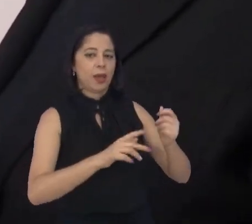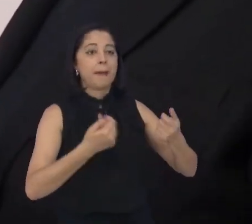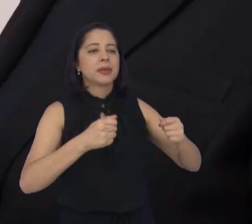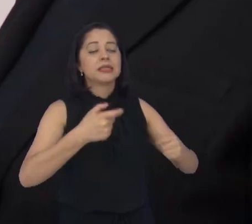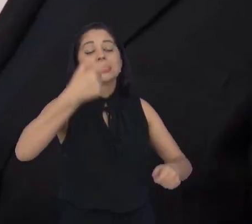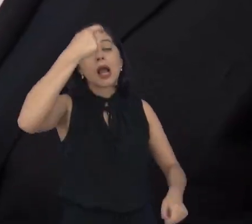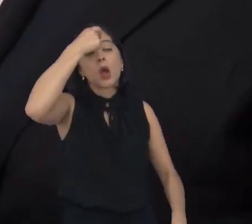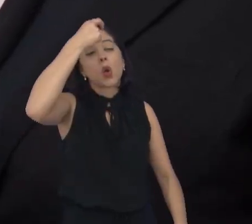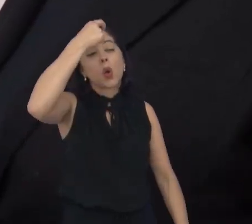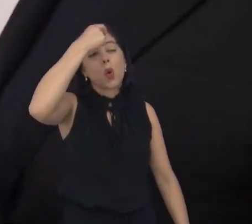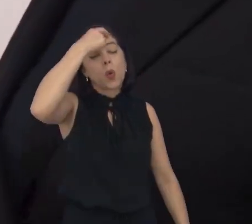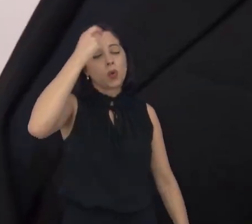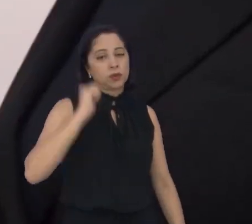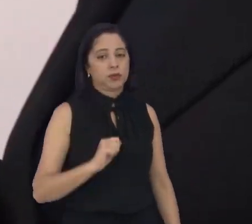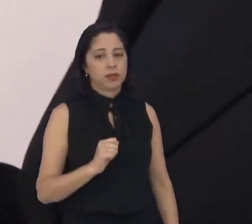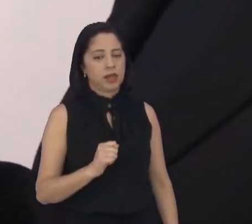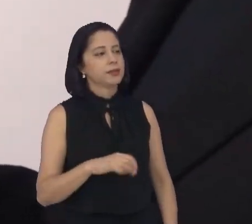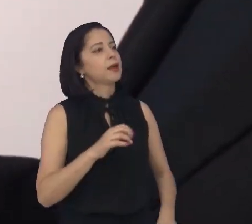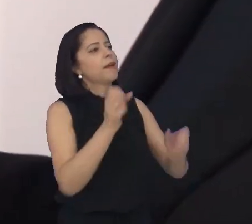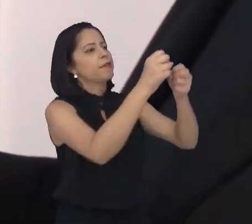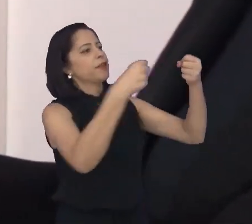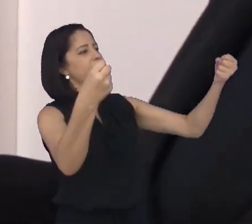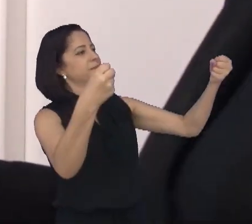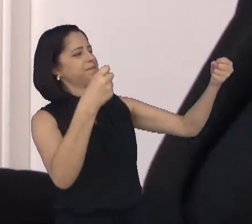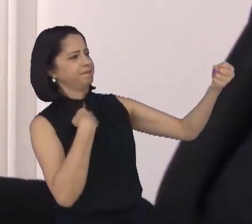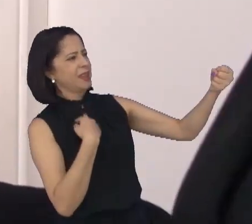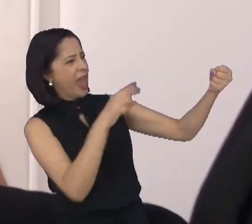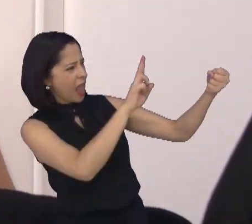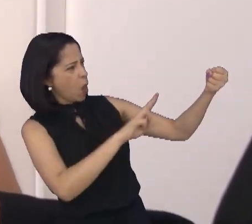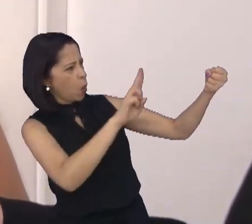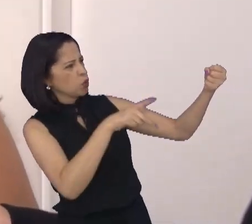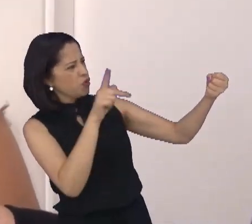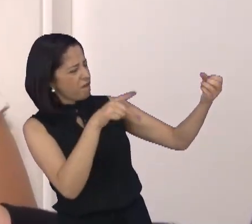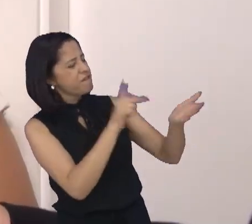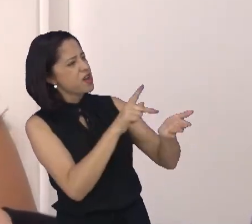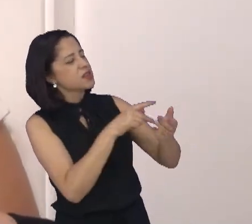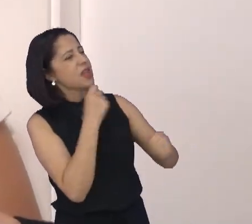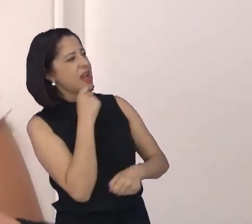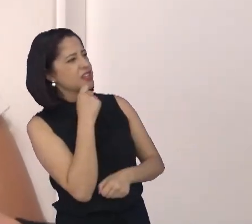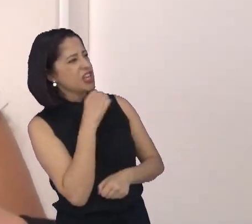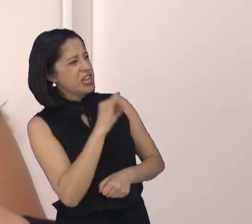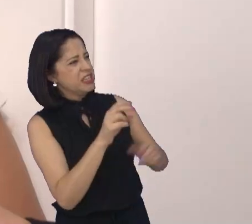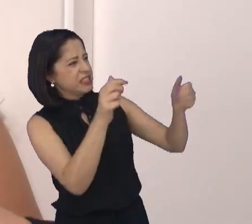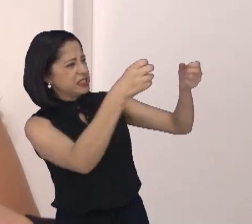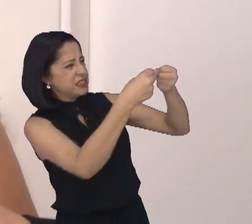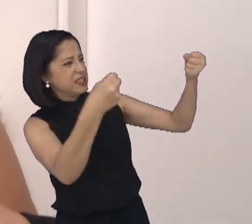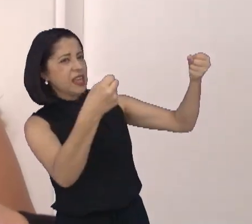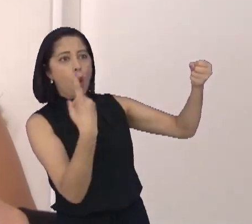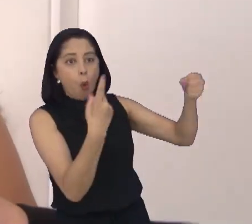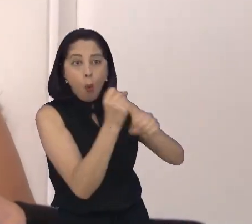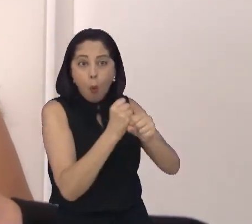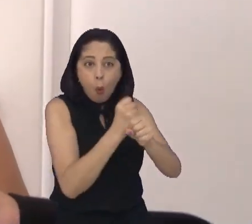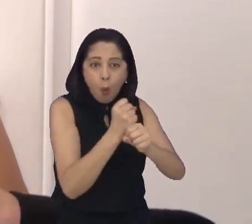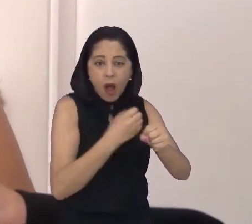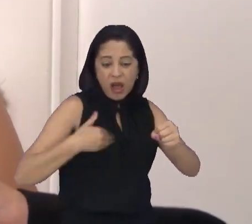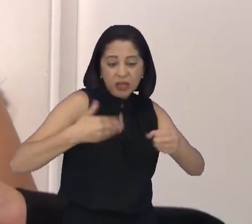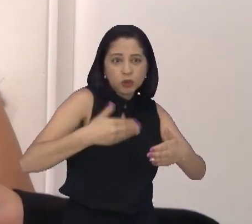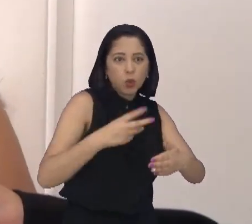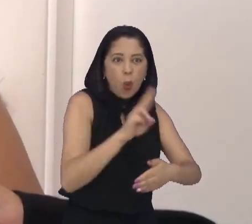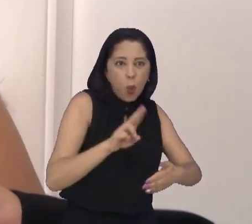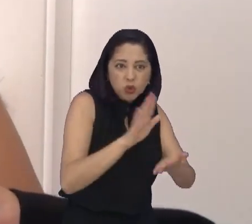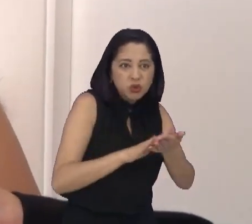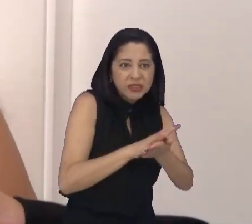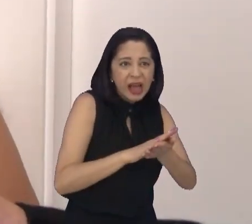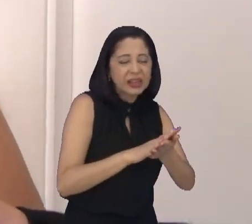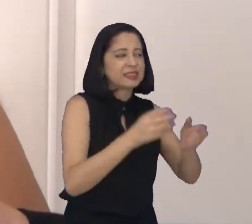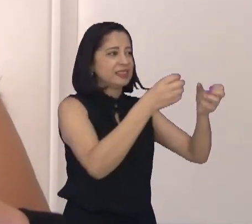senso. Você usa tudo o que tem no seu armário? Se você não usa há mais de um ano, você não vai usar mais. Então,